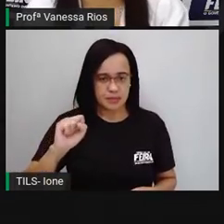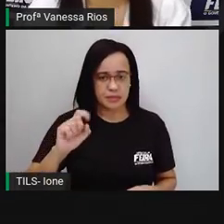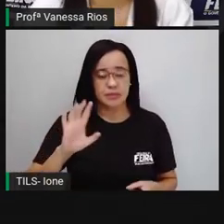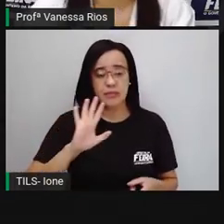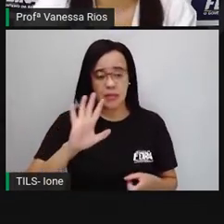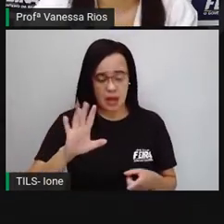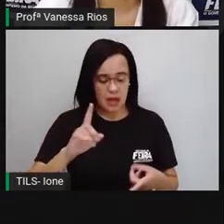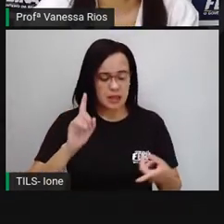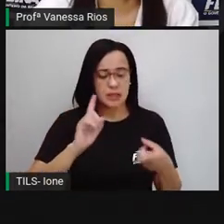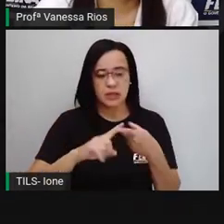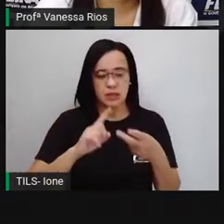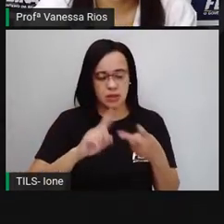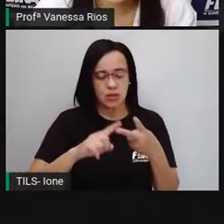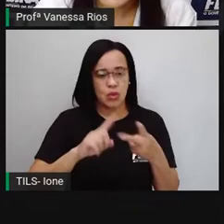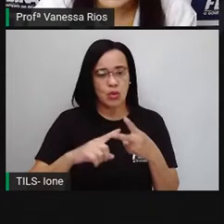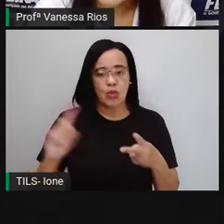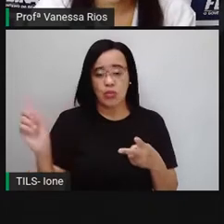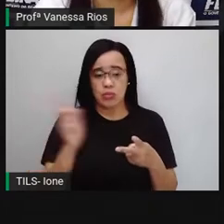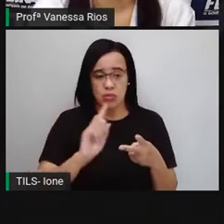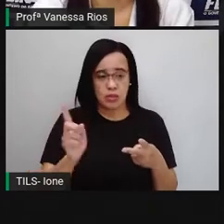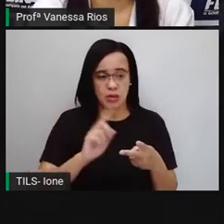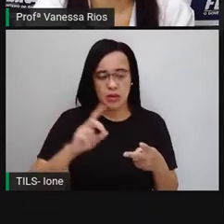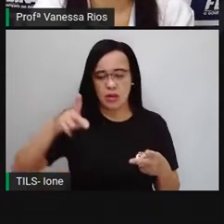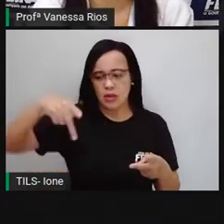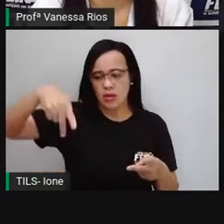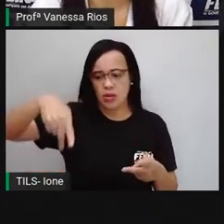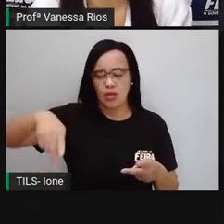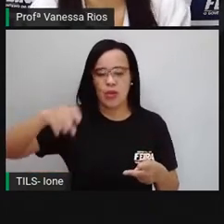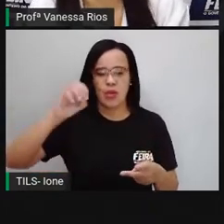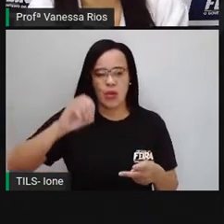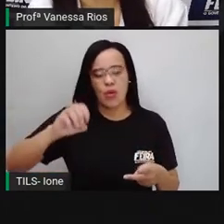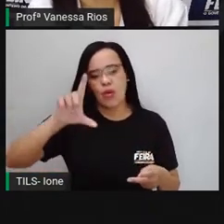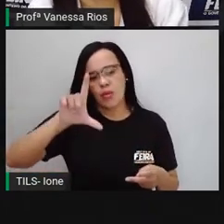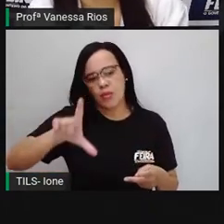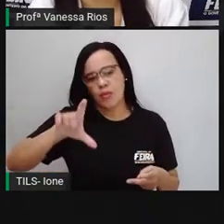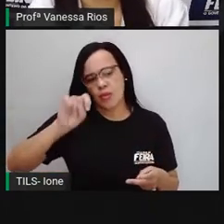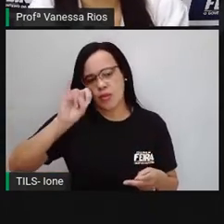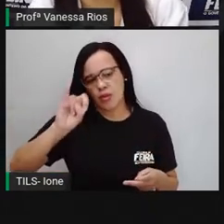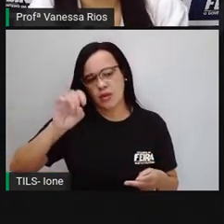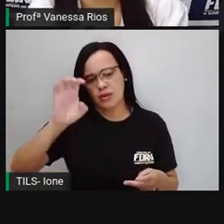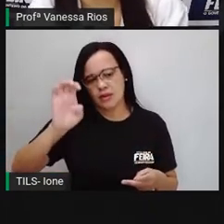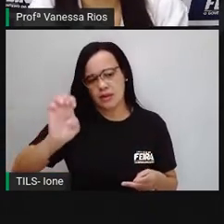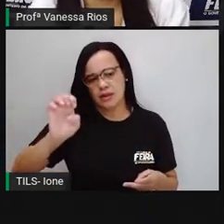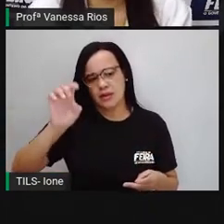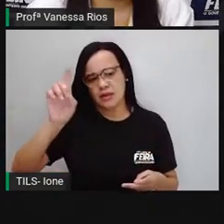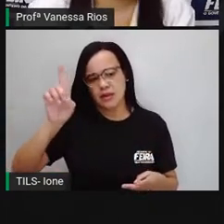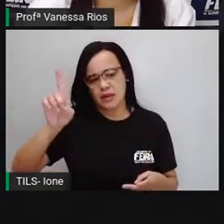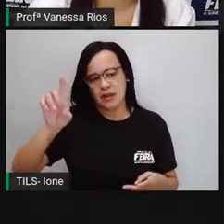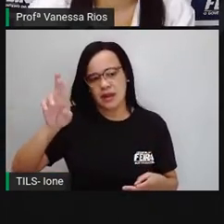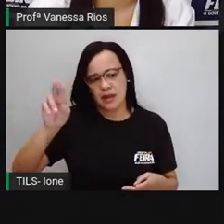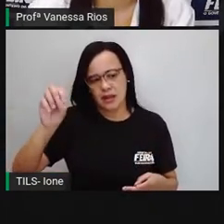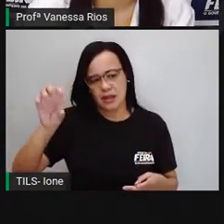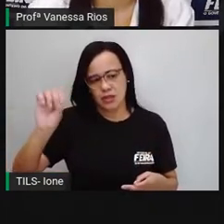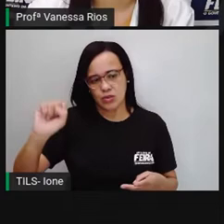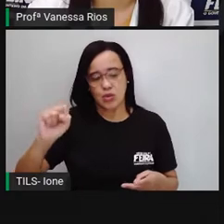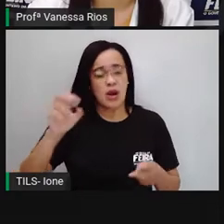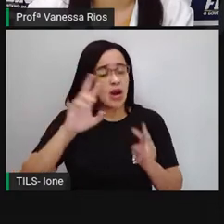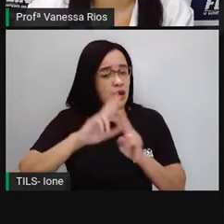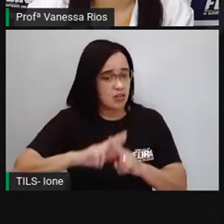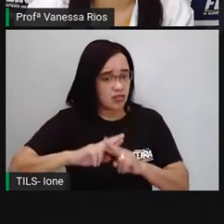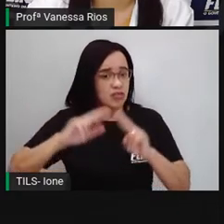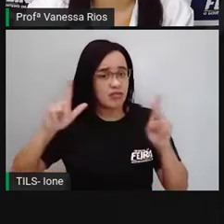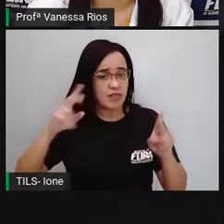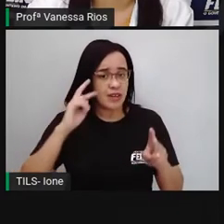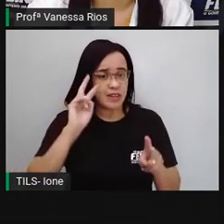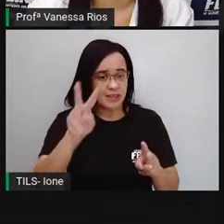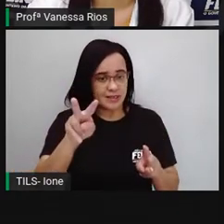poliedros até podem ter alguma face plana, mas eles vão ter também aí as faces arredondadas. A prova vai voltar aqui só para